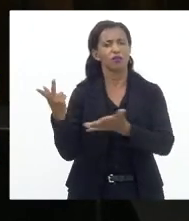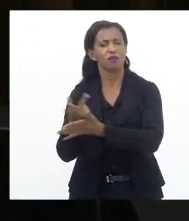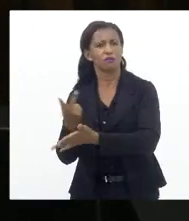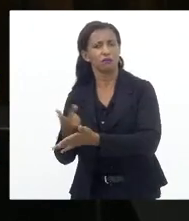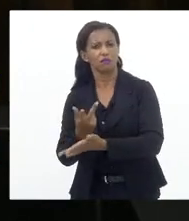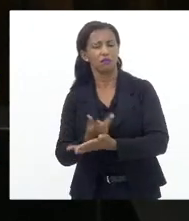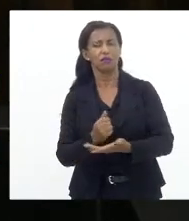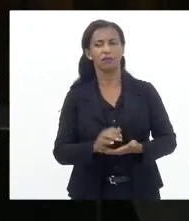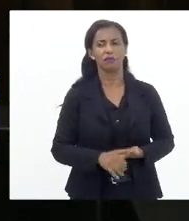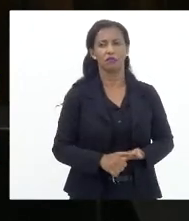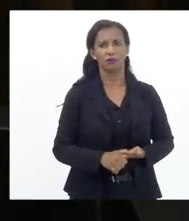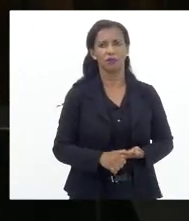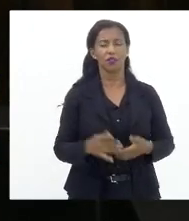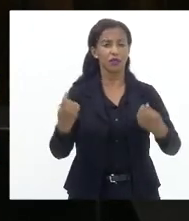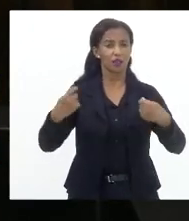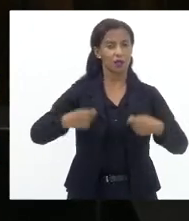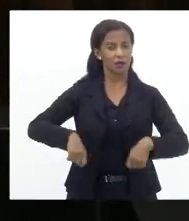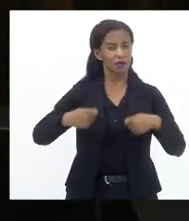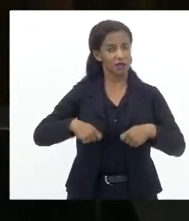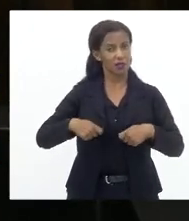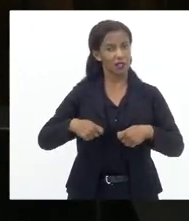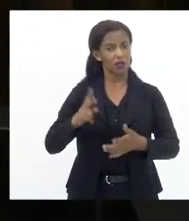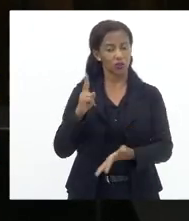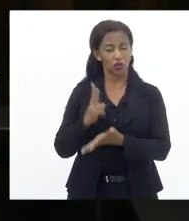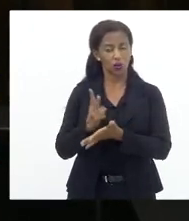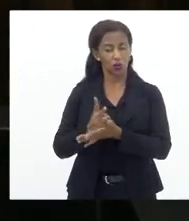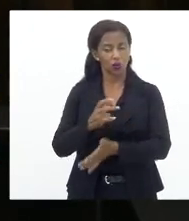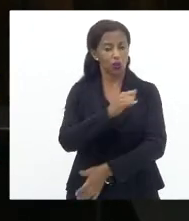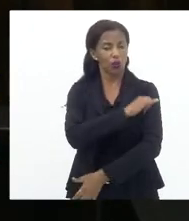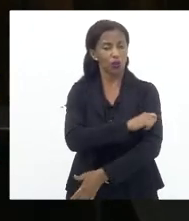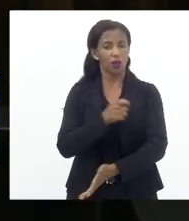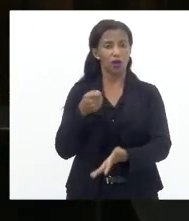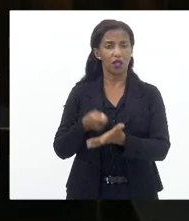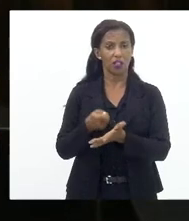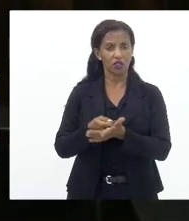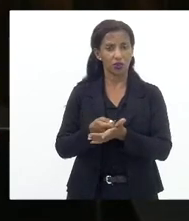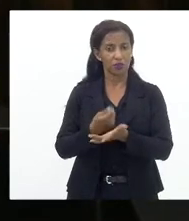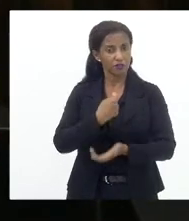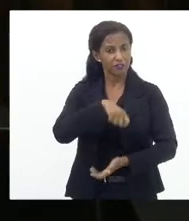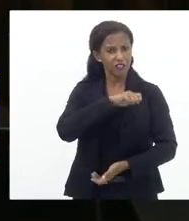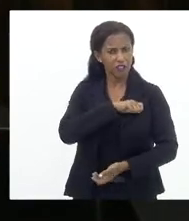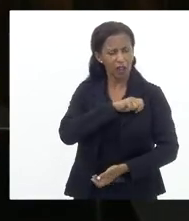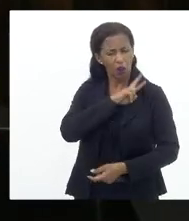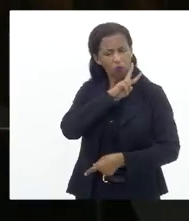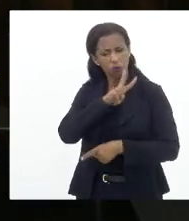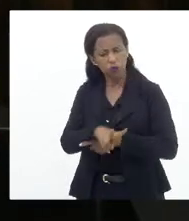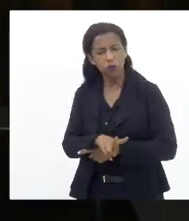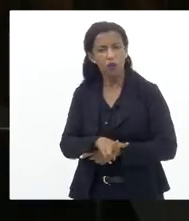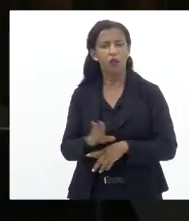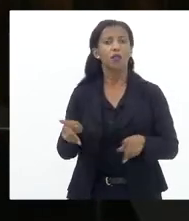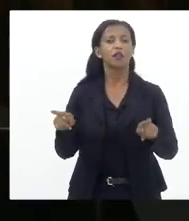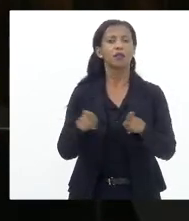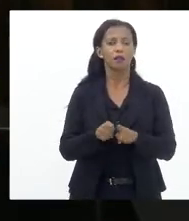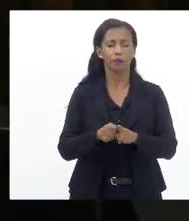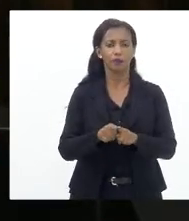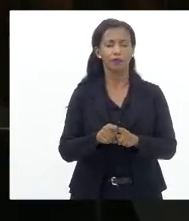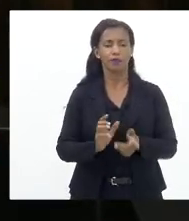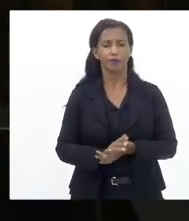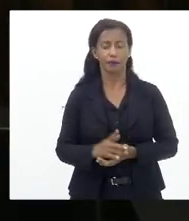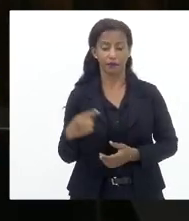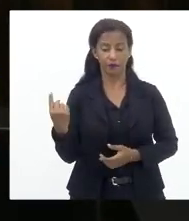seja uma necessidade de manter o Rio de Janeiro no regime de recuperação e obviamente